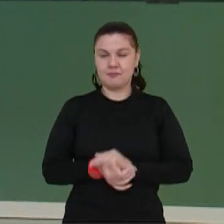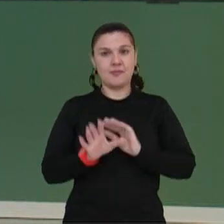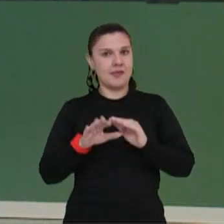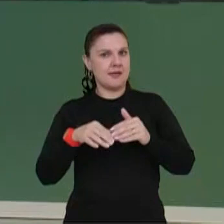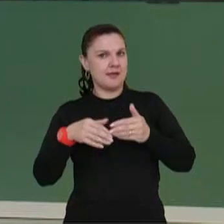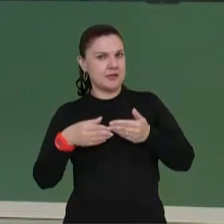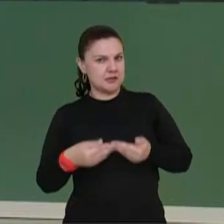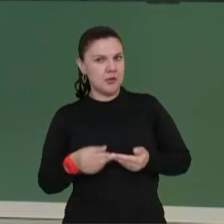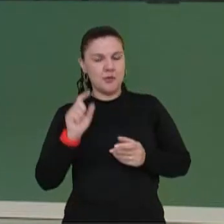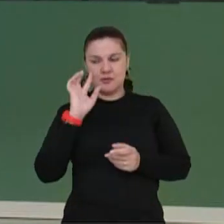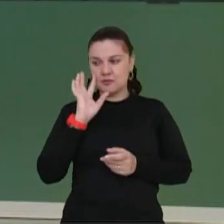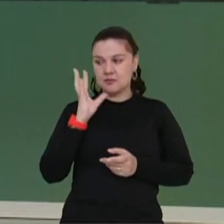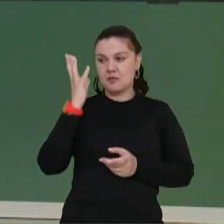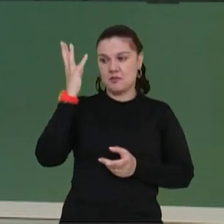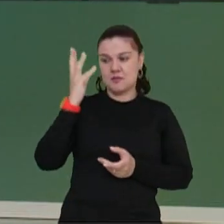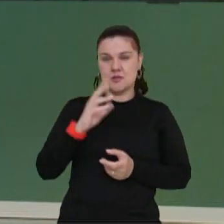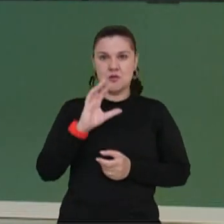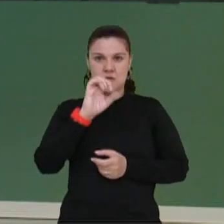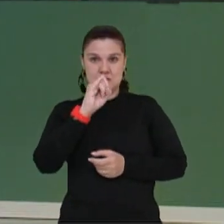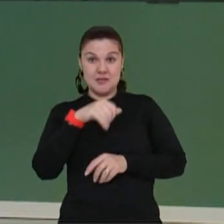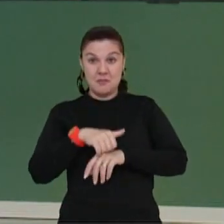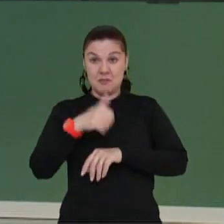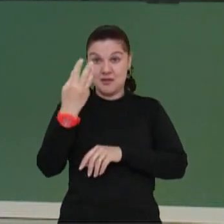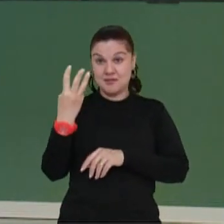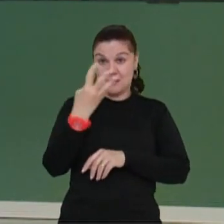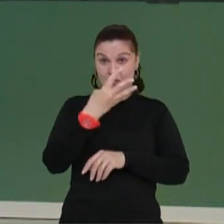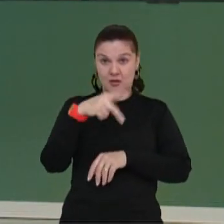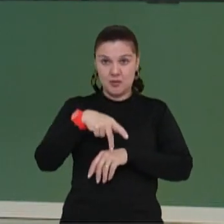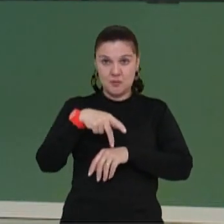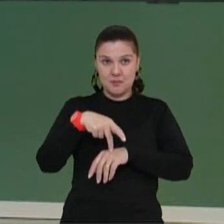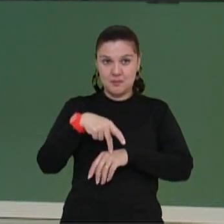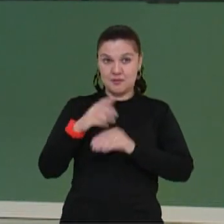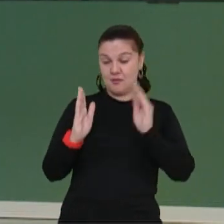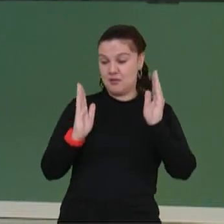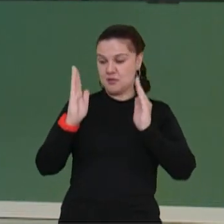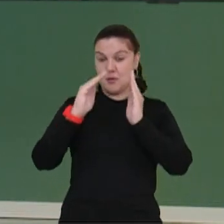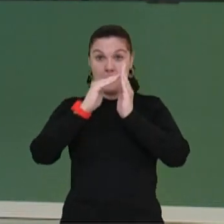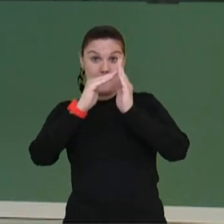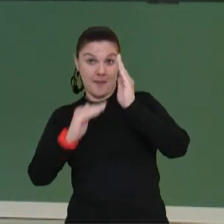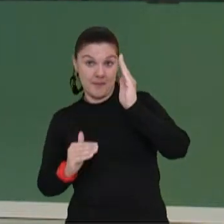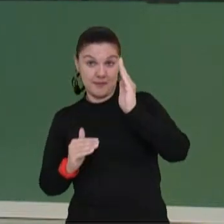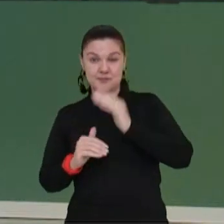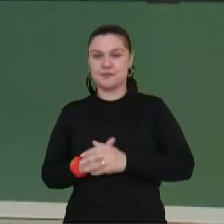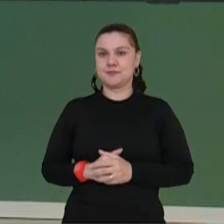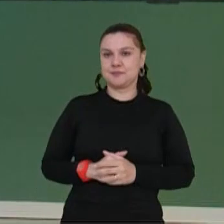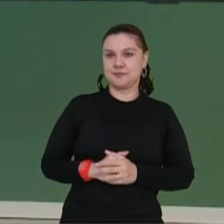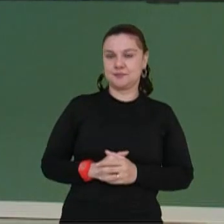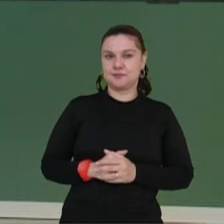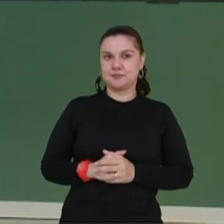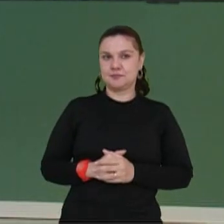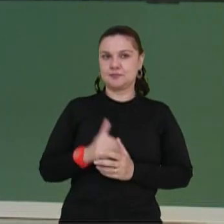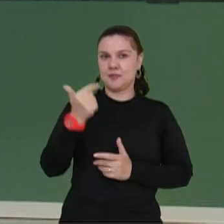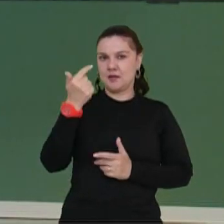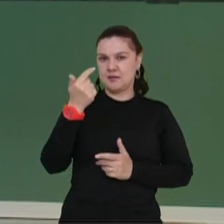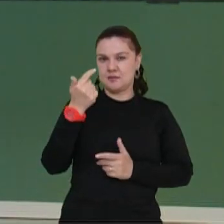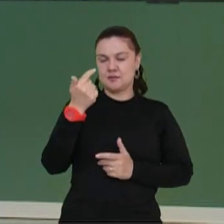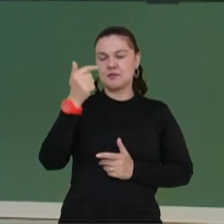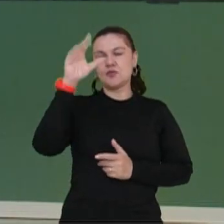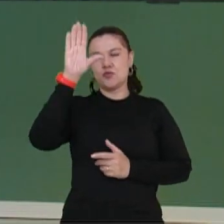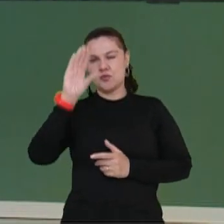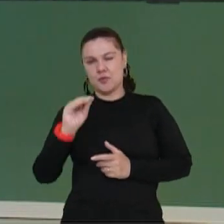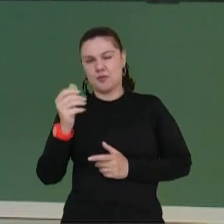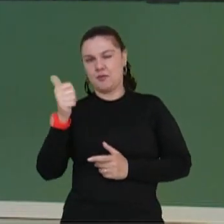olha só, o que aconteceu ali? Se possui mais de 34 pedras, é desse intervalo aqui para baixo. 7 mais 3, 10 e 1,